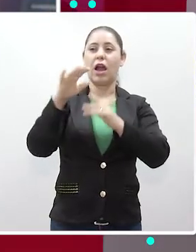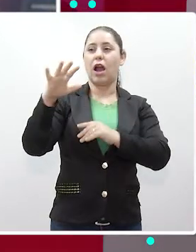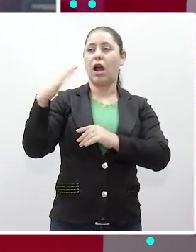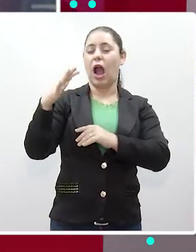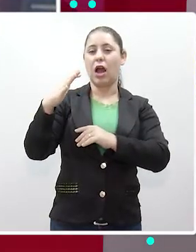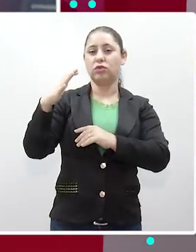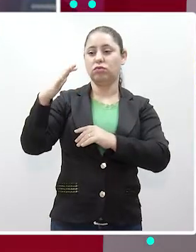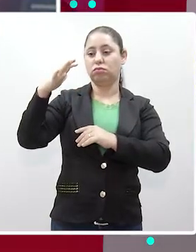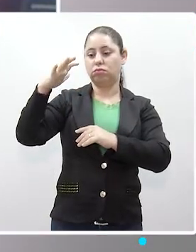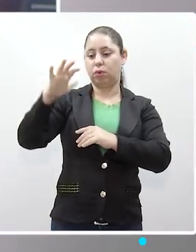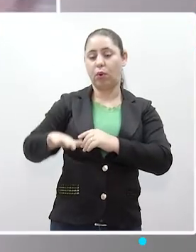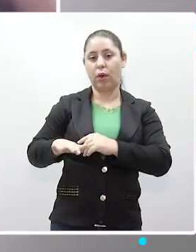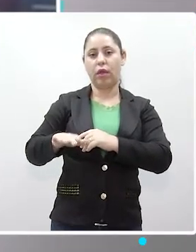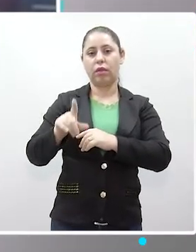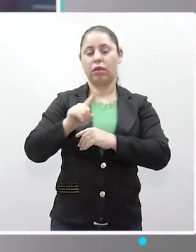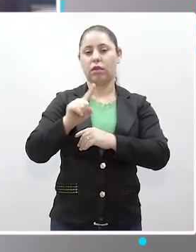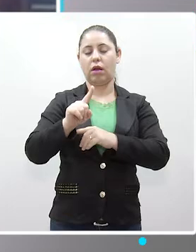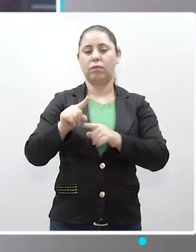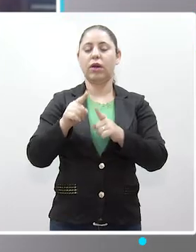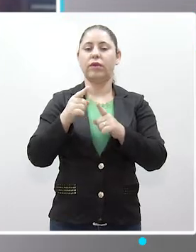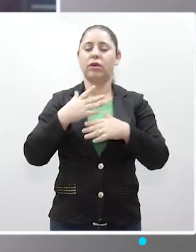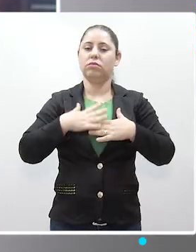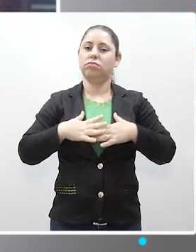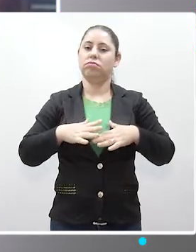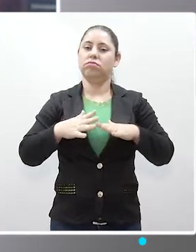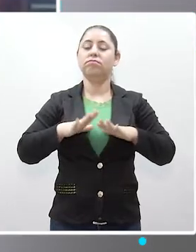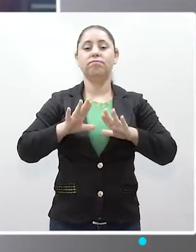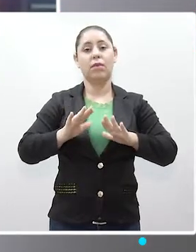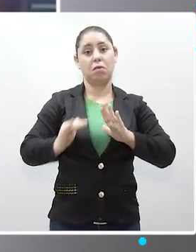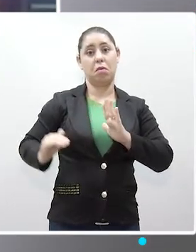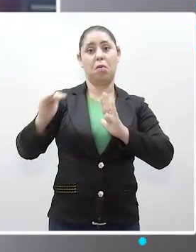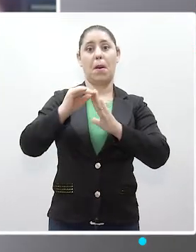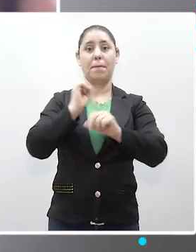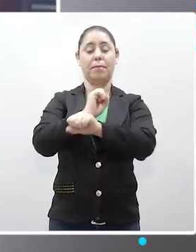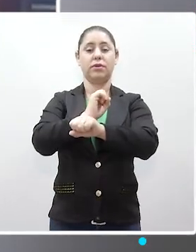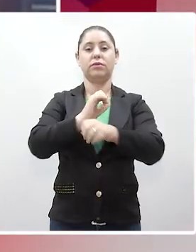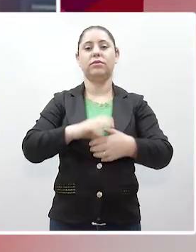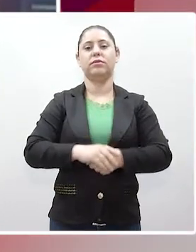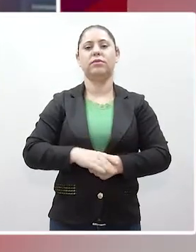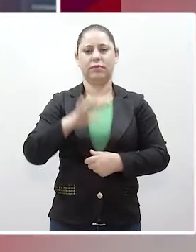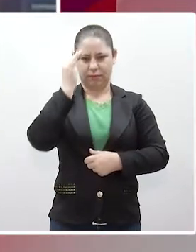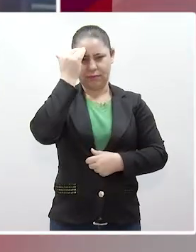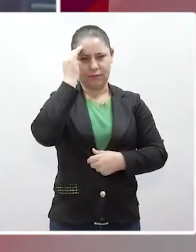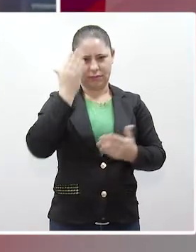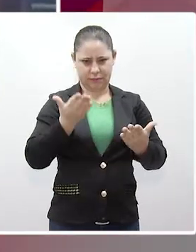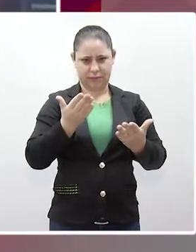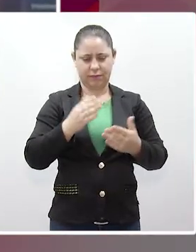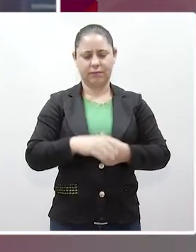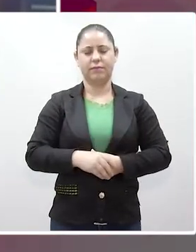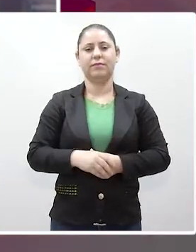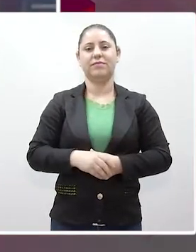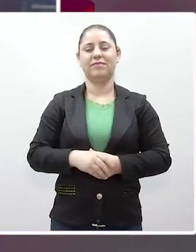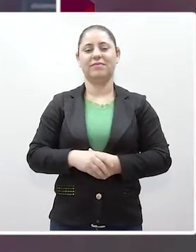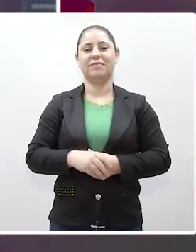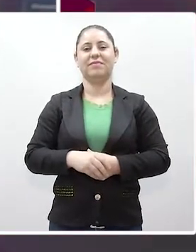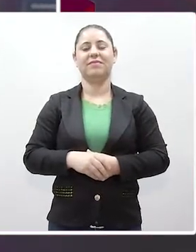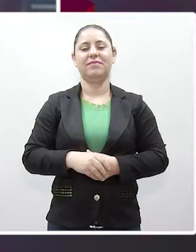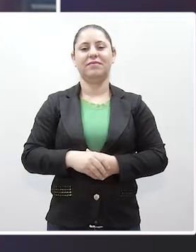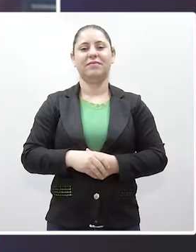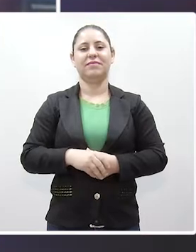vão cair, mas pelo menos já um arrefecimento dessa alta. Não sei se eu consegui me fazer compreender, Thiago.